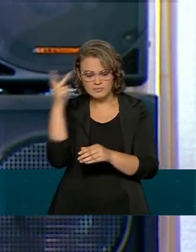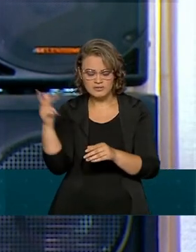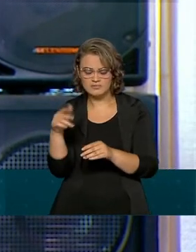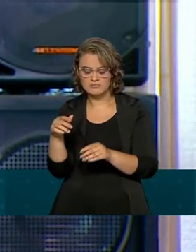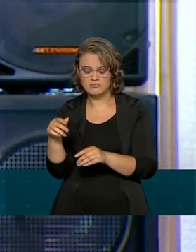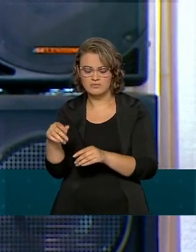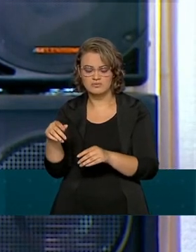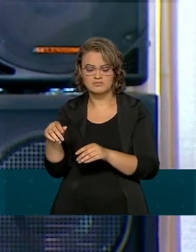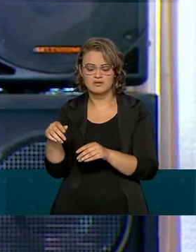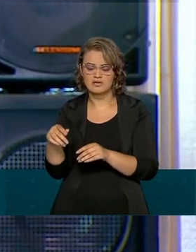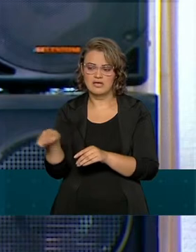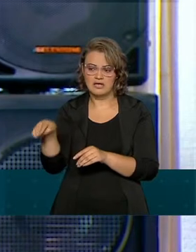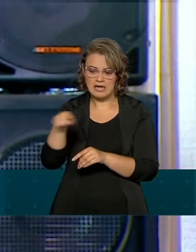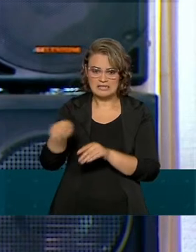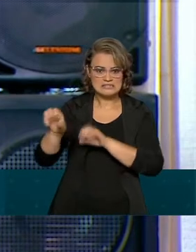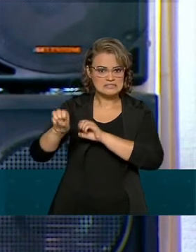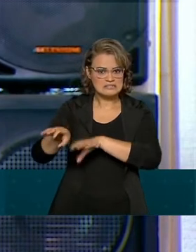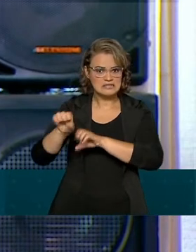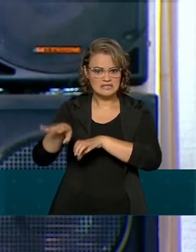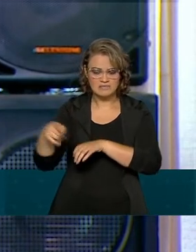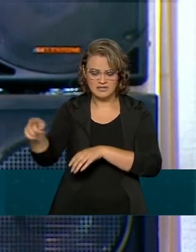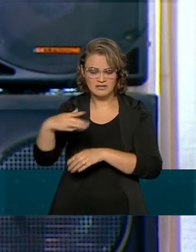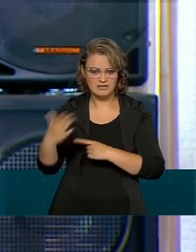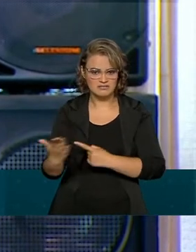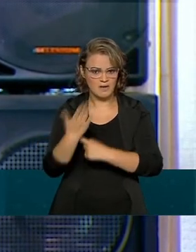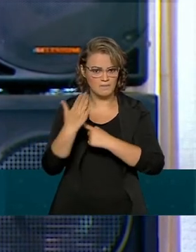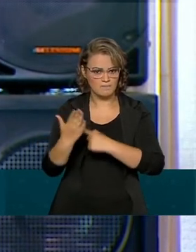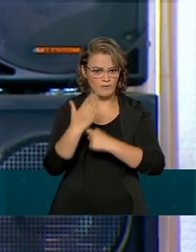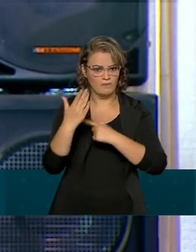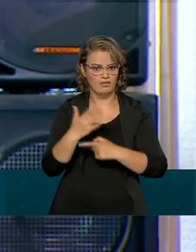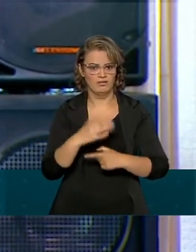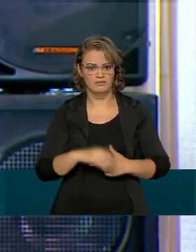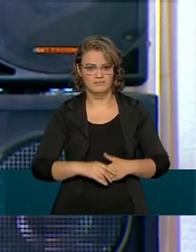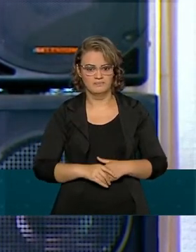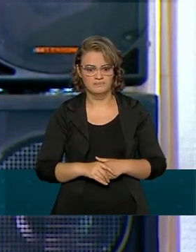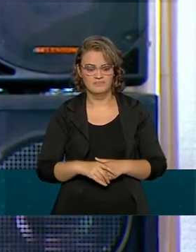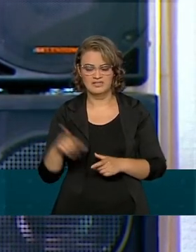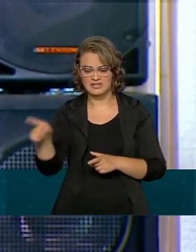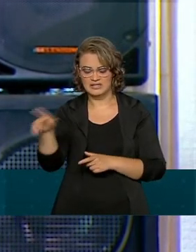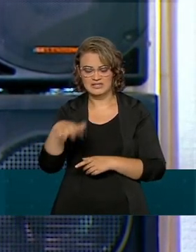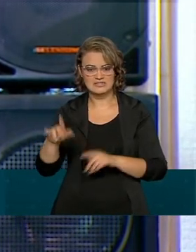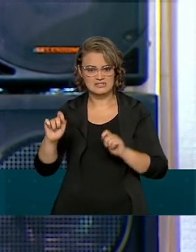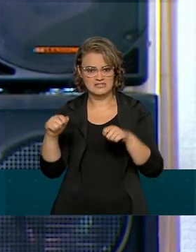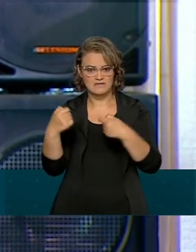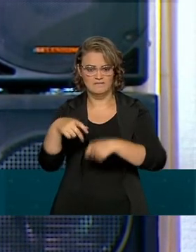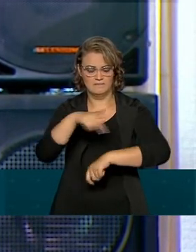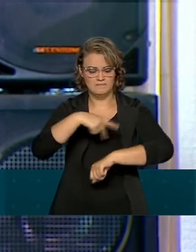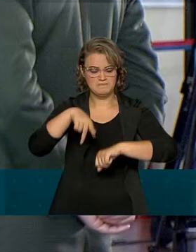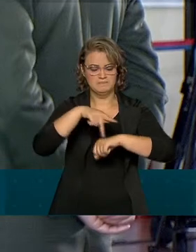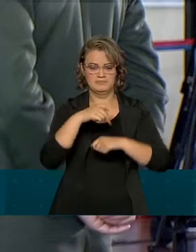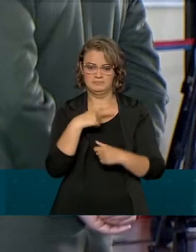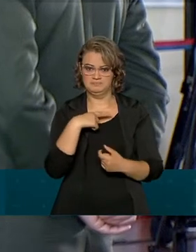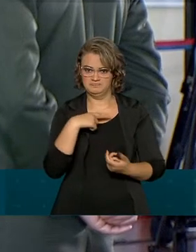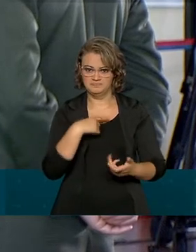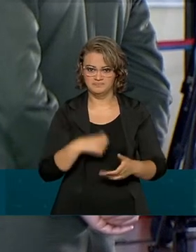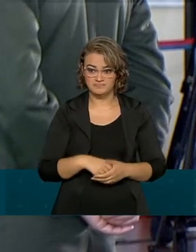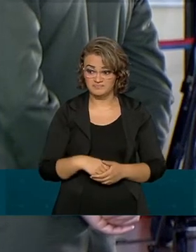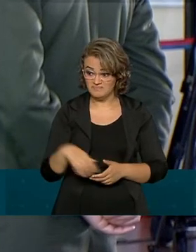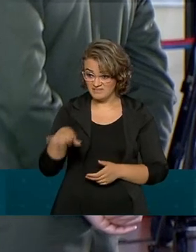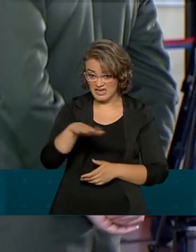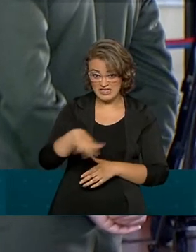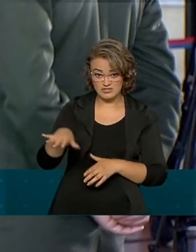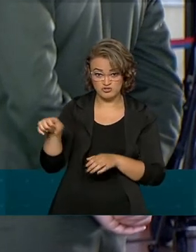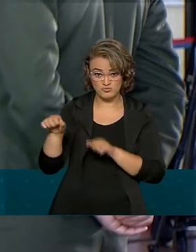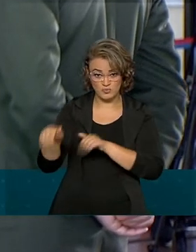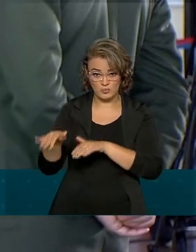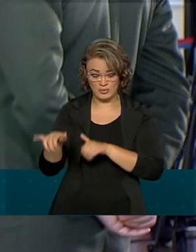seja o Guardiões da vocação principal da nossa instituição a defesa da Pátria neles a